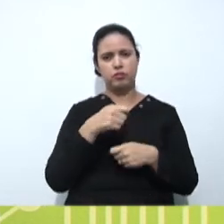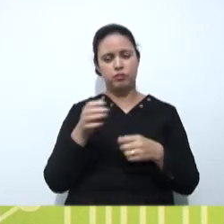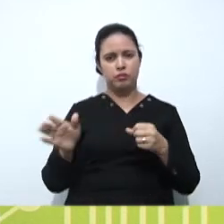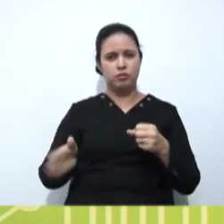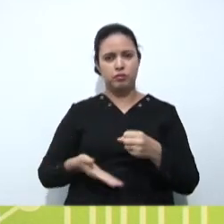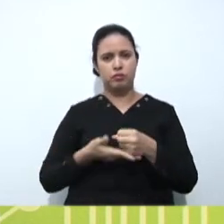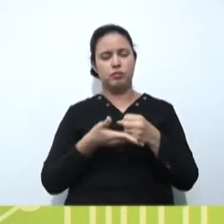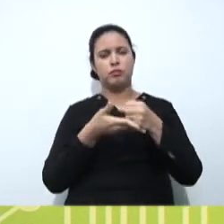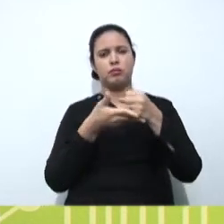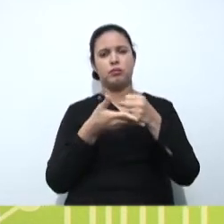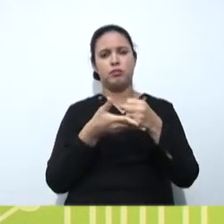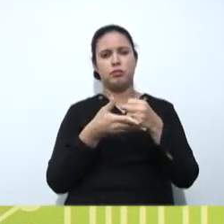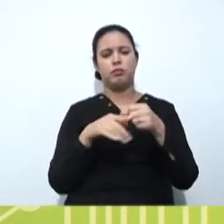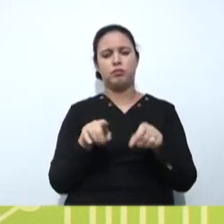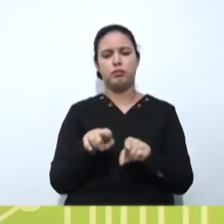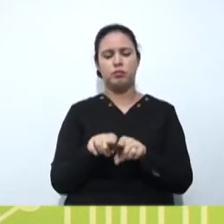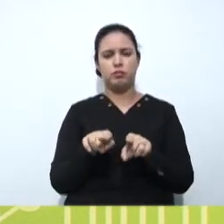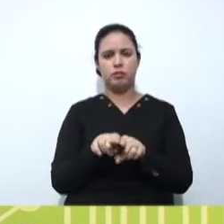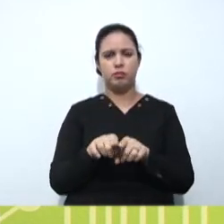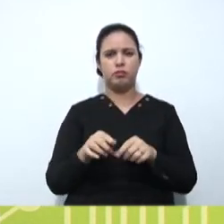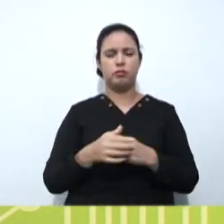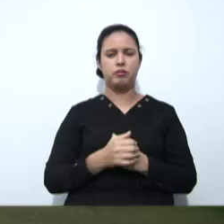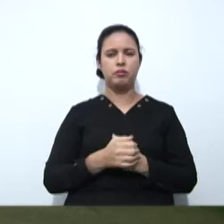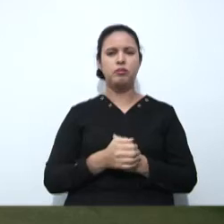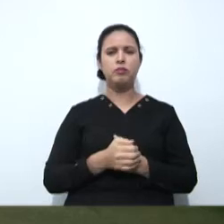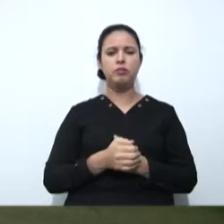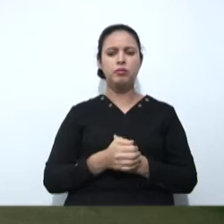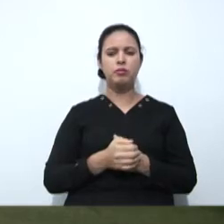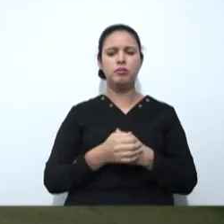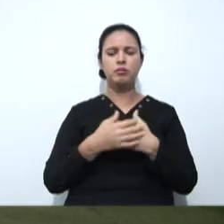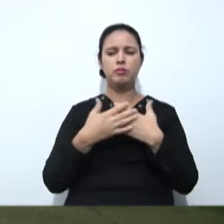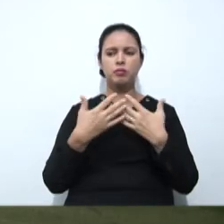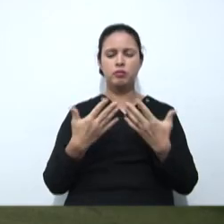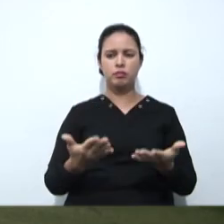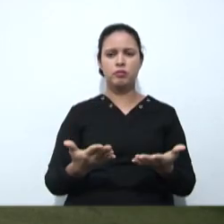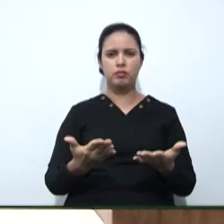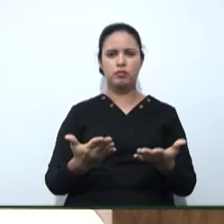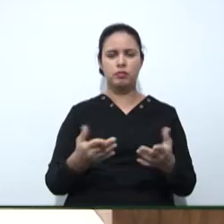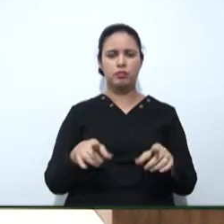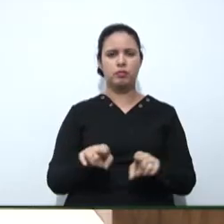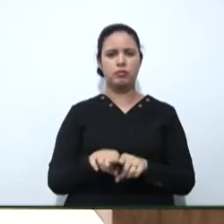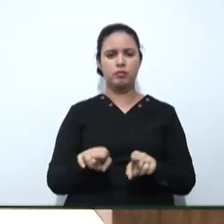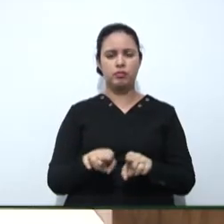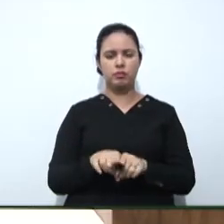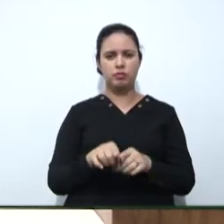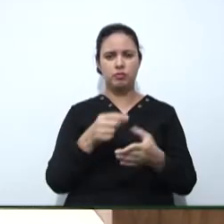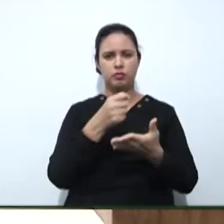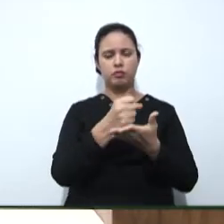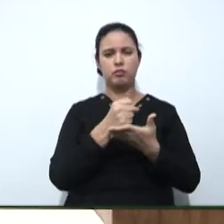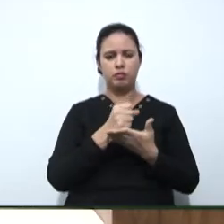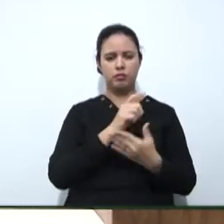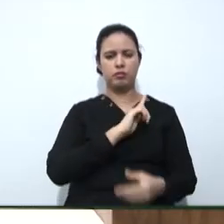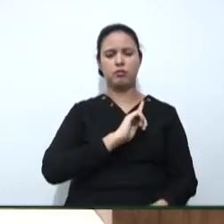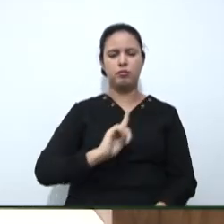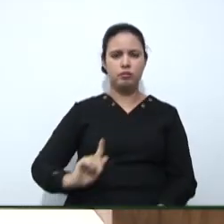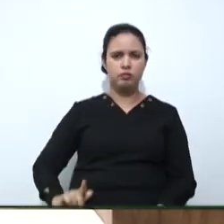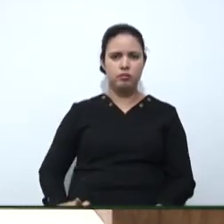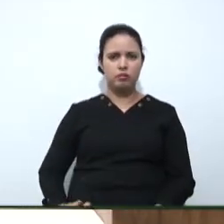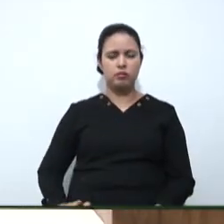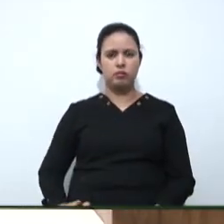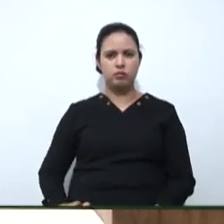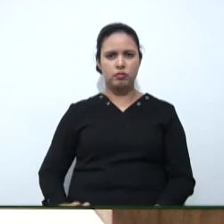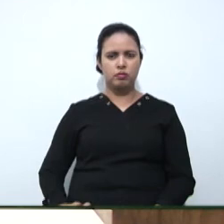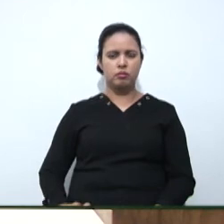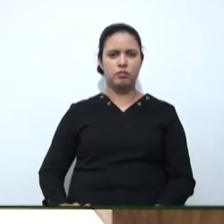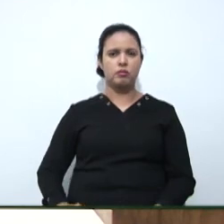apoio financeiro também. É isso, professora. Além do apoio governamental, não é? Dos